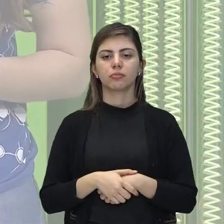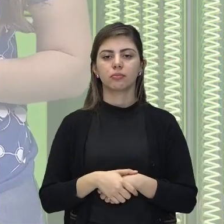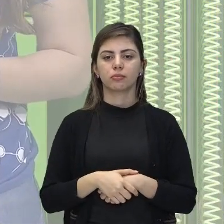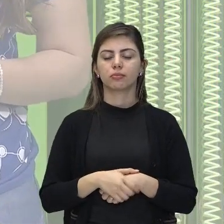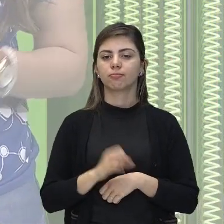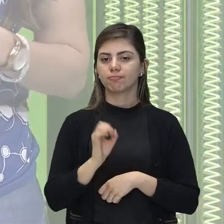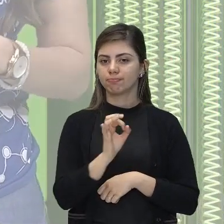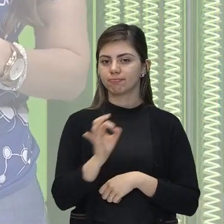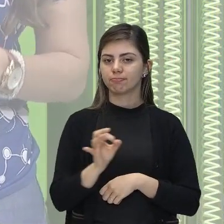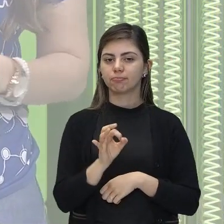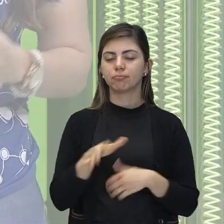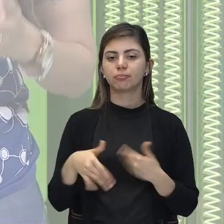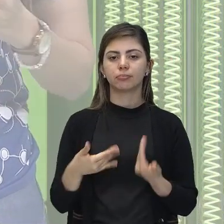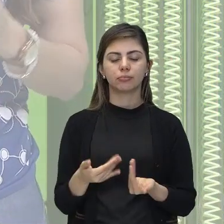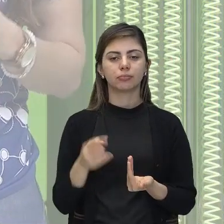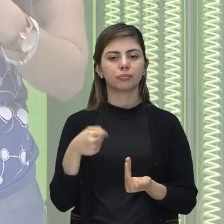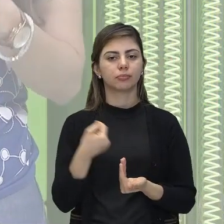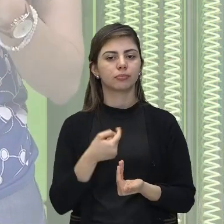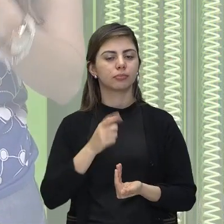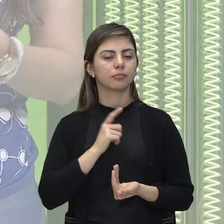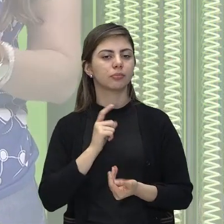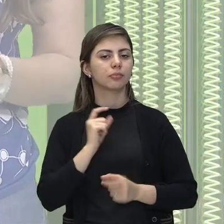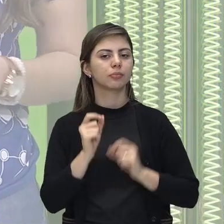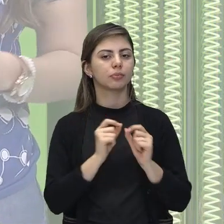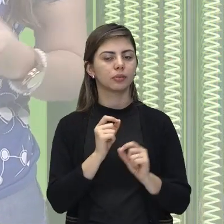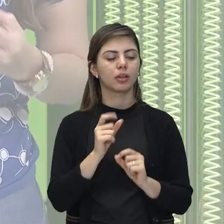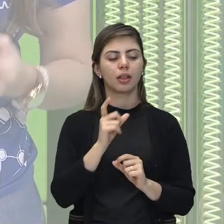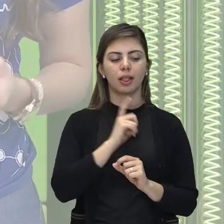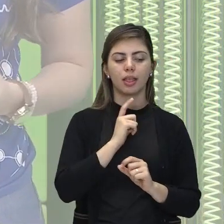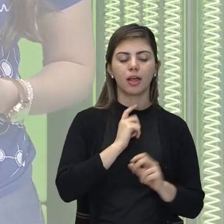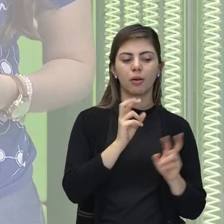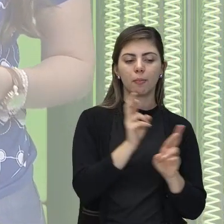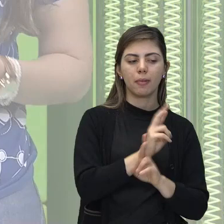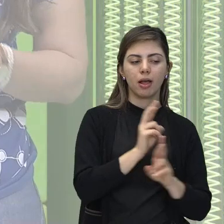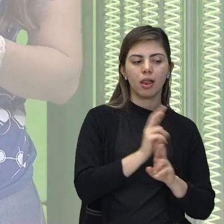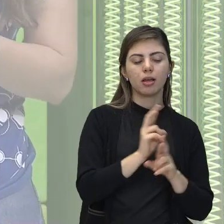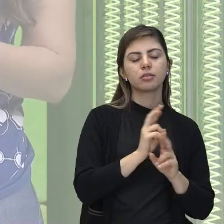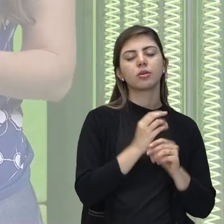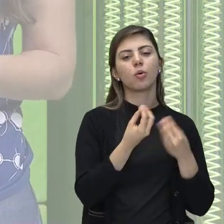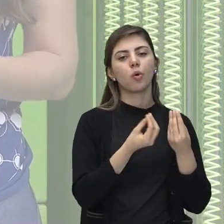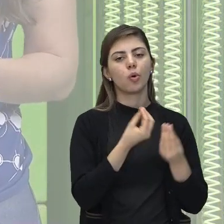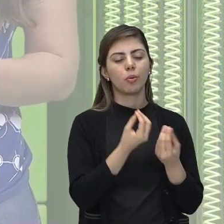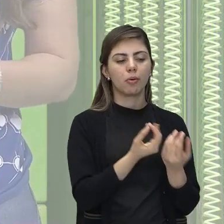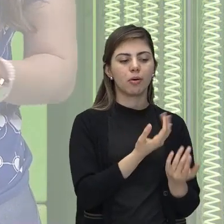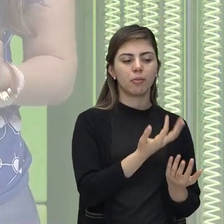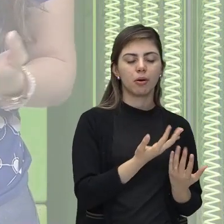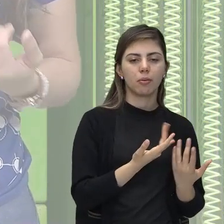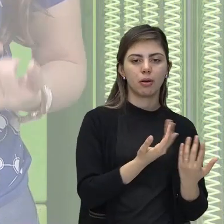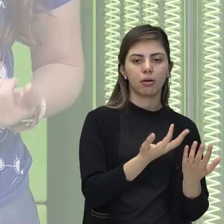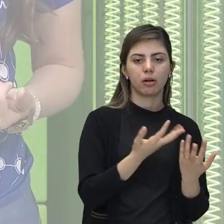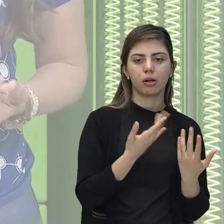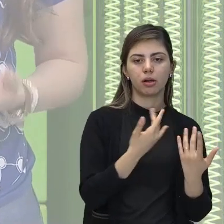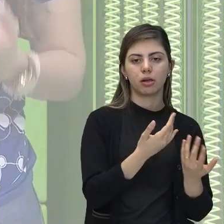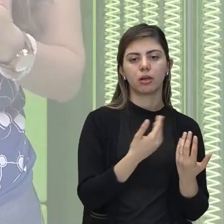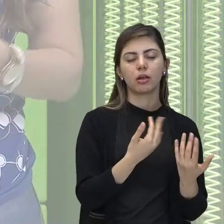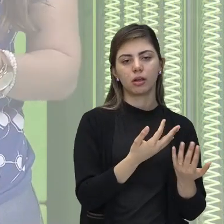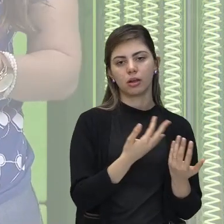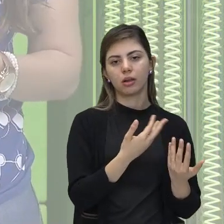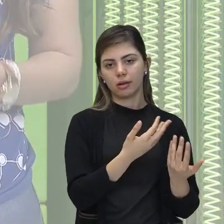produz, certo? Então, quando eu tenho essa associação entre algas ou cianobactérias com